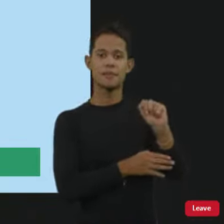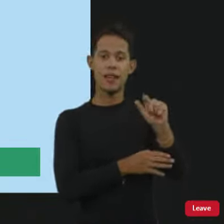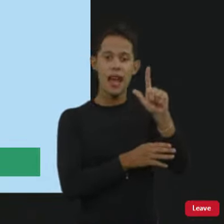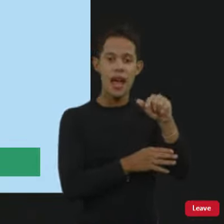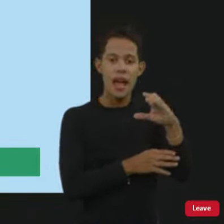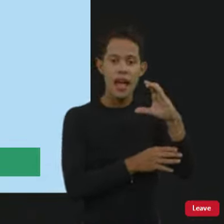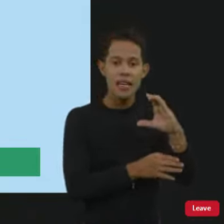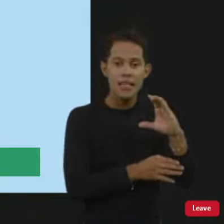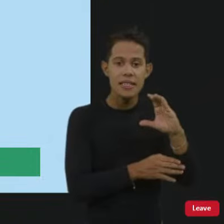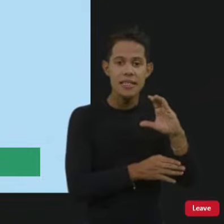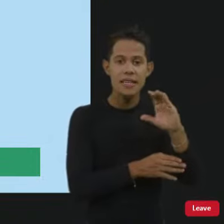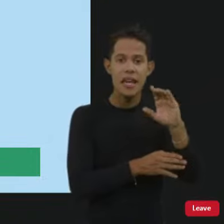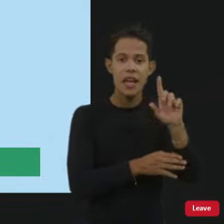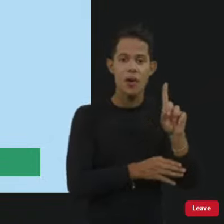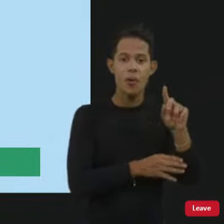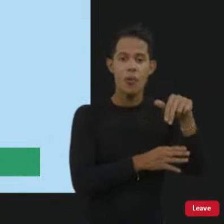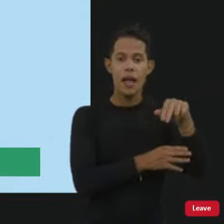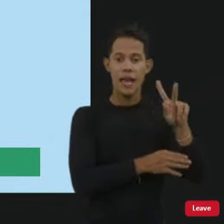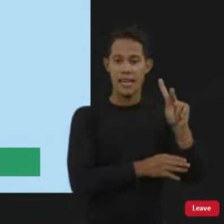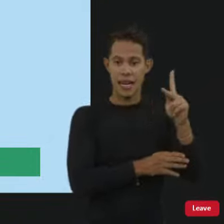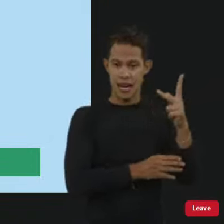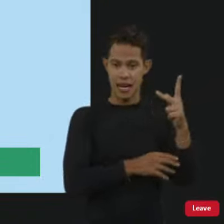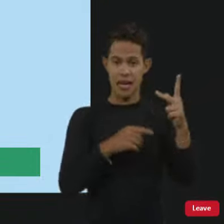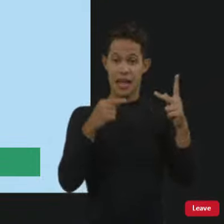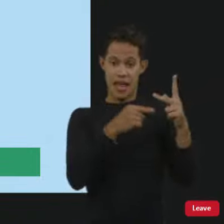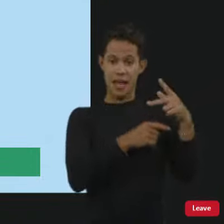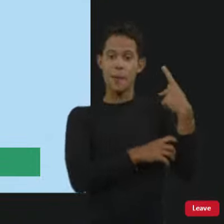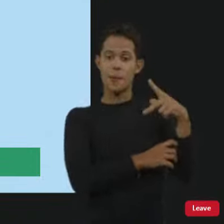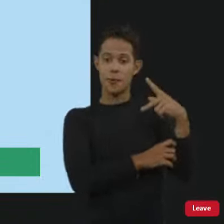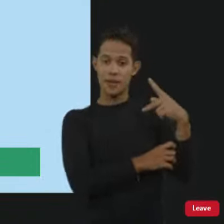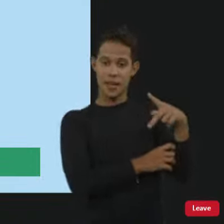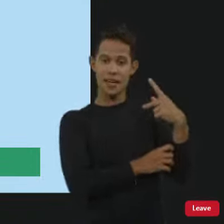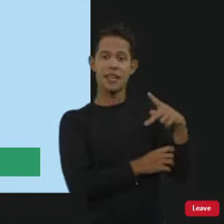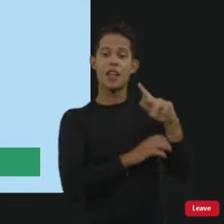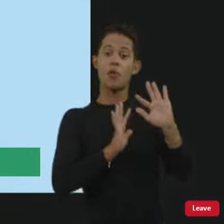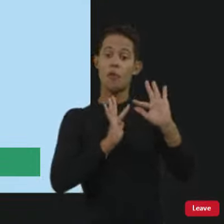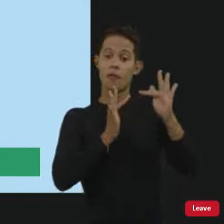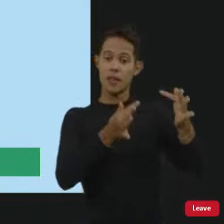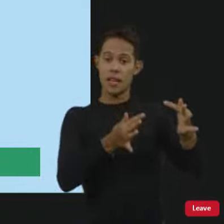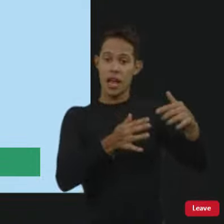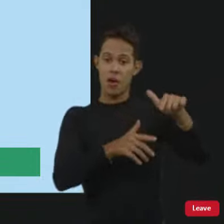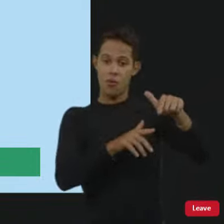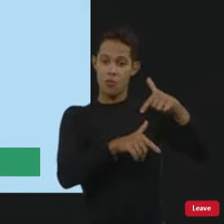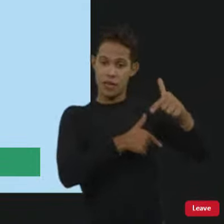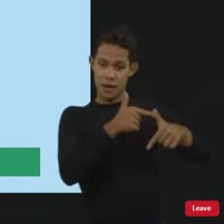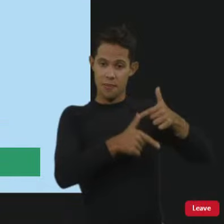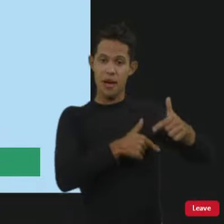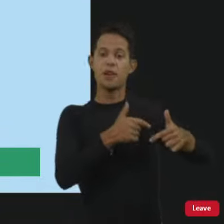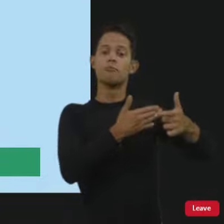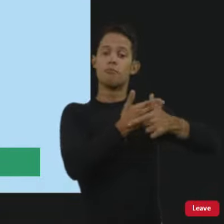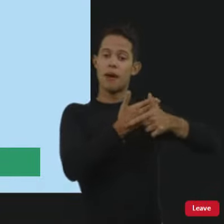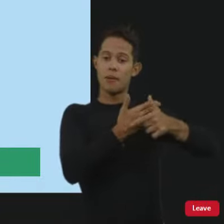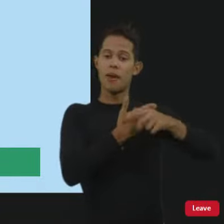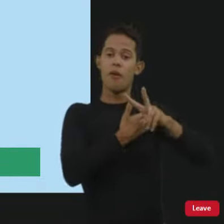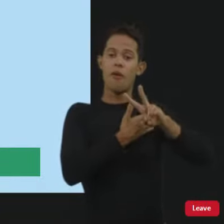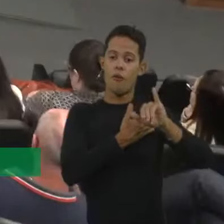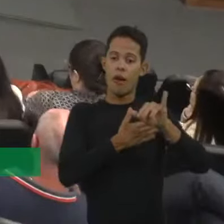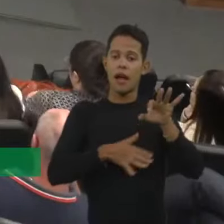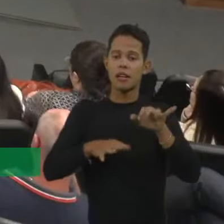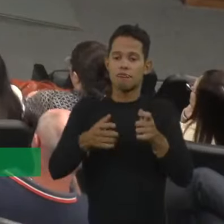com que, ao final, o trabalho dela, ao final, ela regula a produção